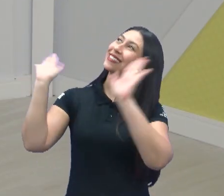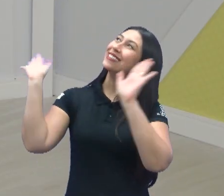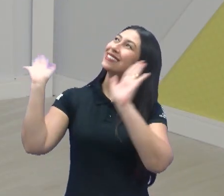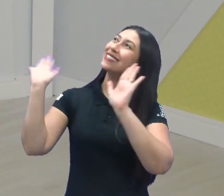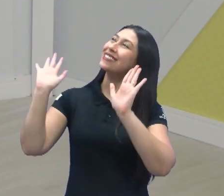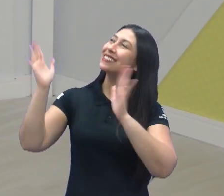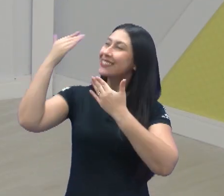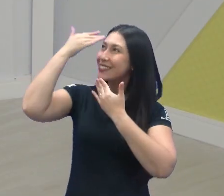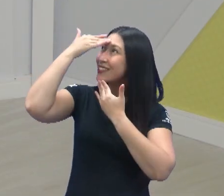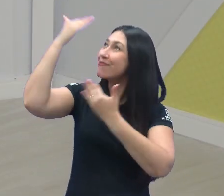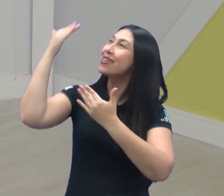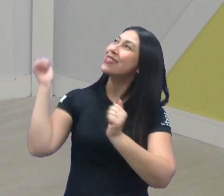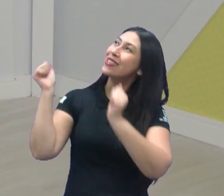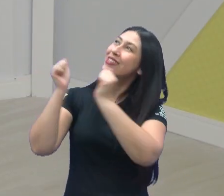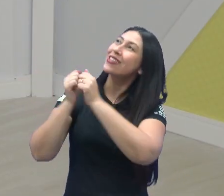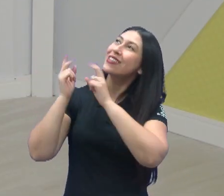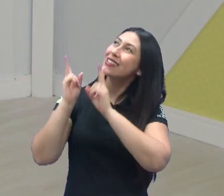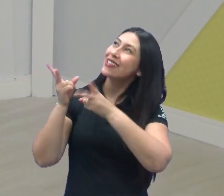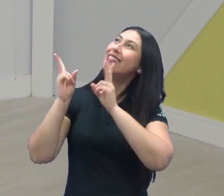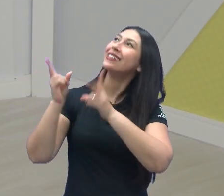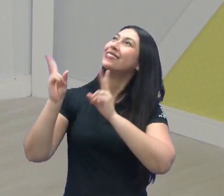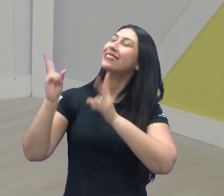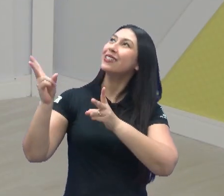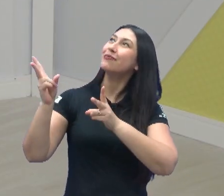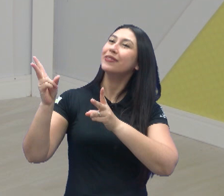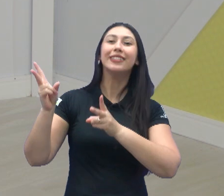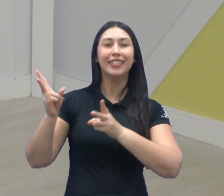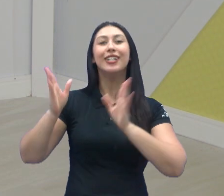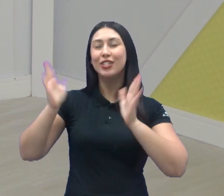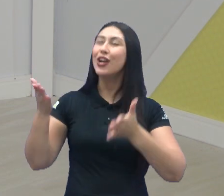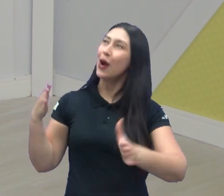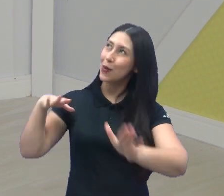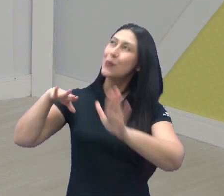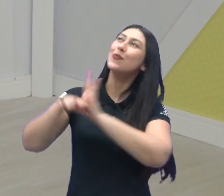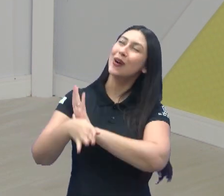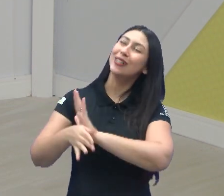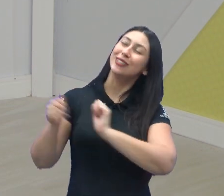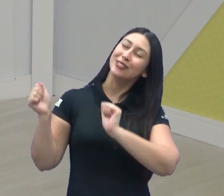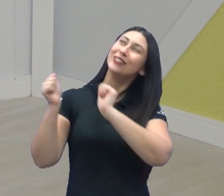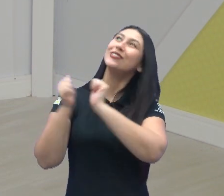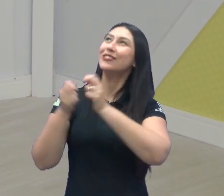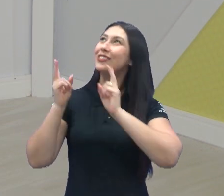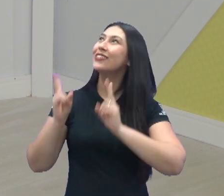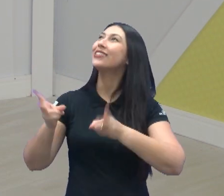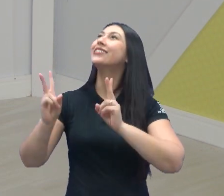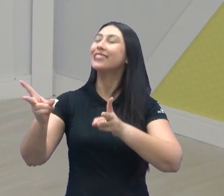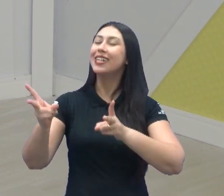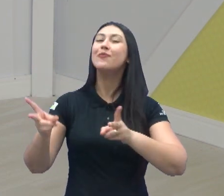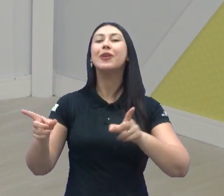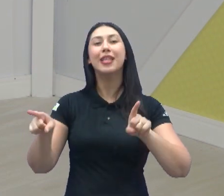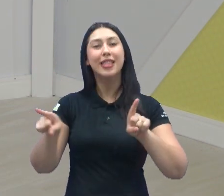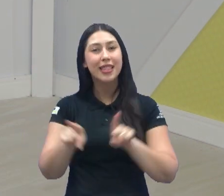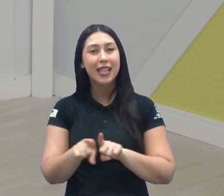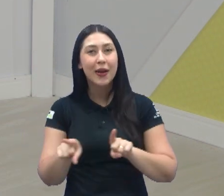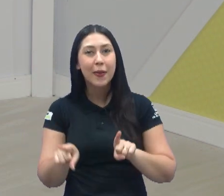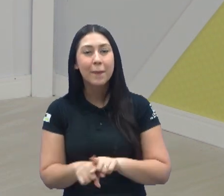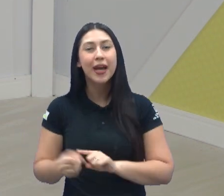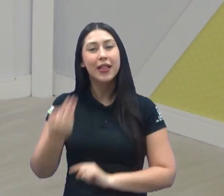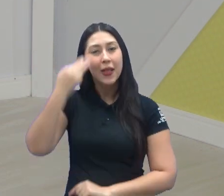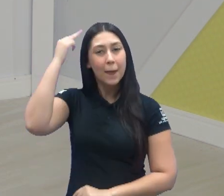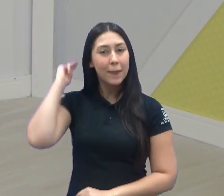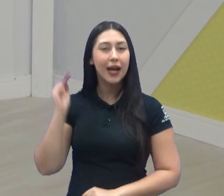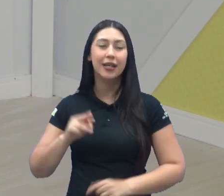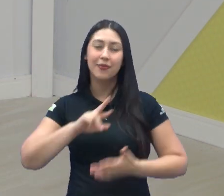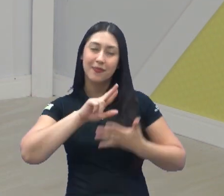seja sempre muito bem-vinda aqui ao Hora do Esporte. Tamires já é da casa, tá sempre aqui no Hora do Esporte, assim também como a nossa Mayra,